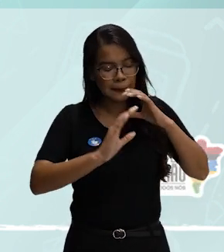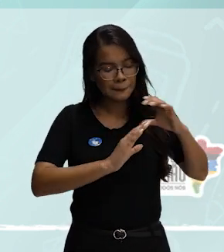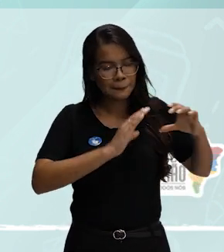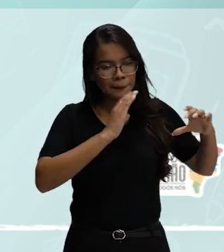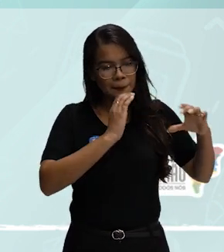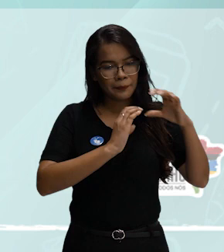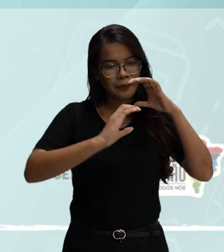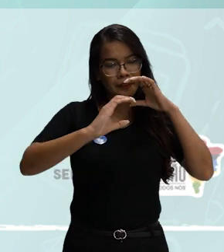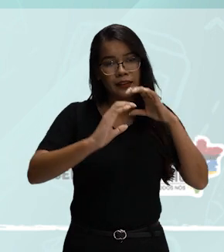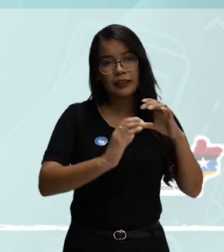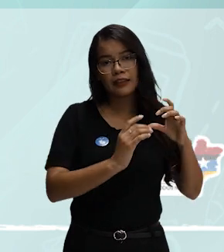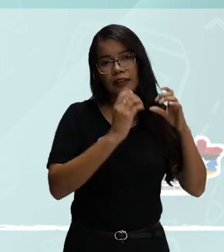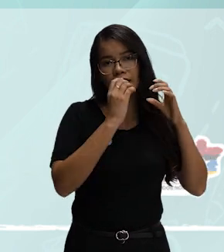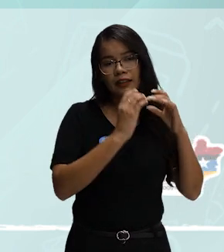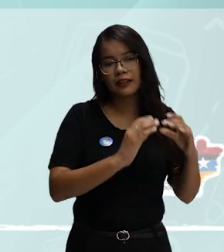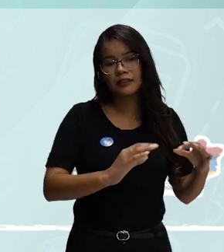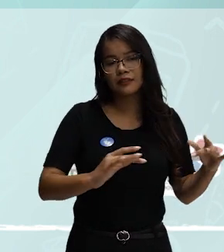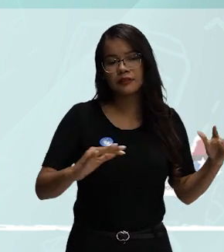canto.